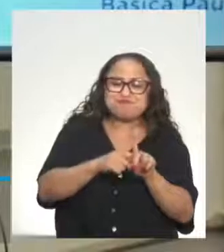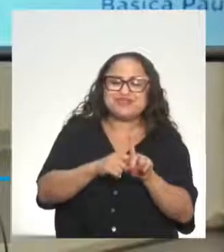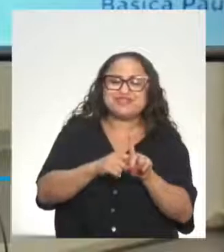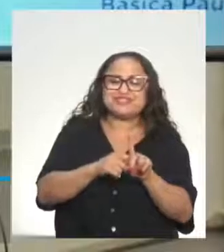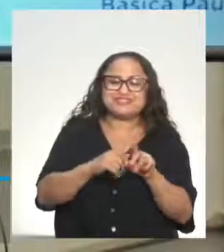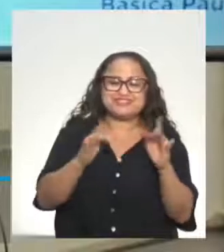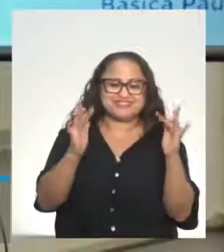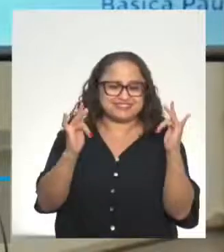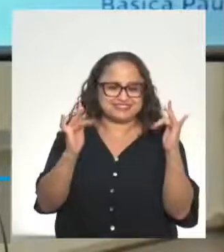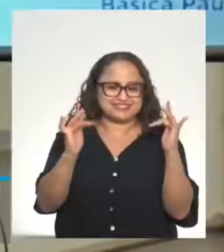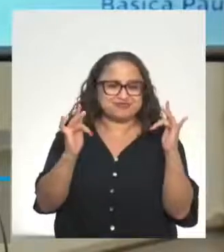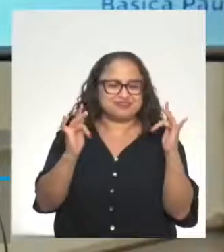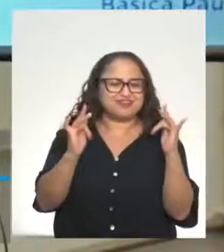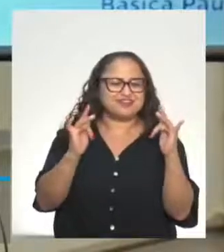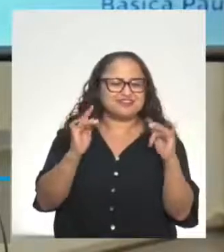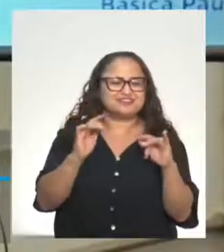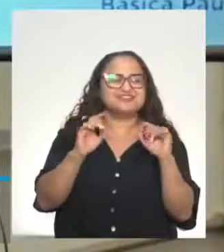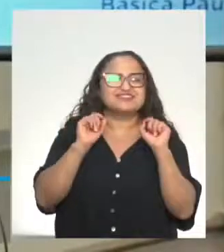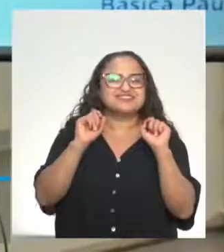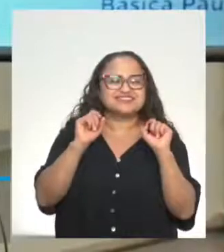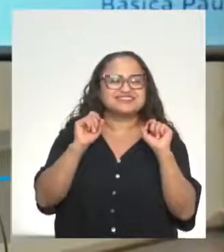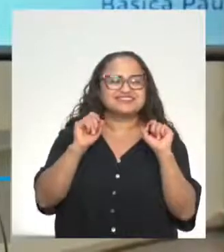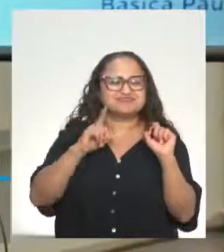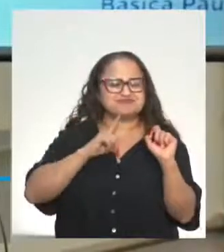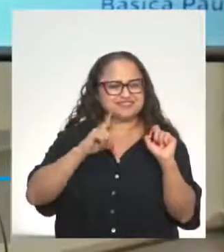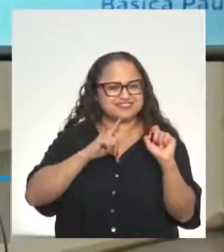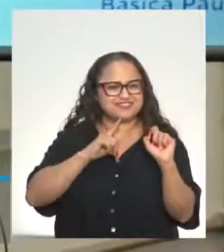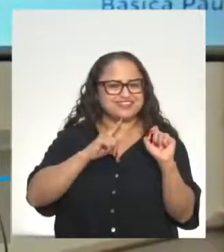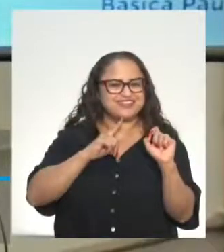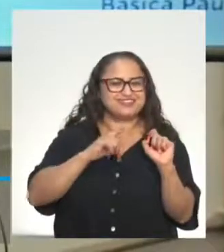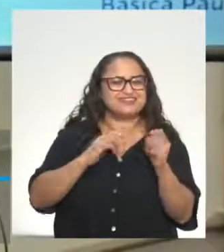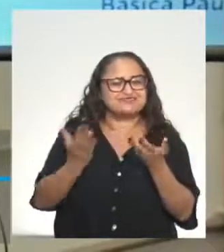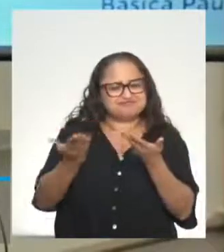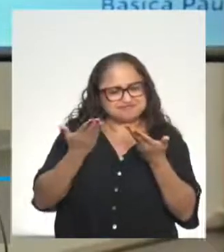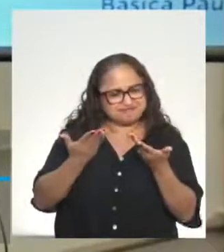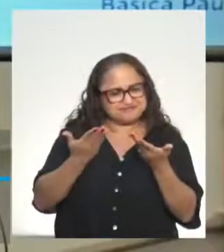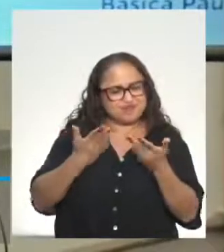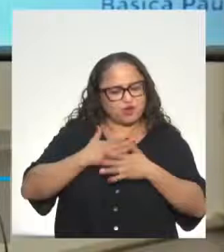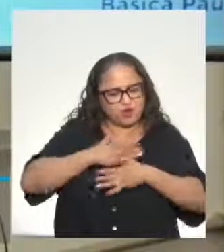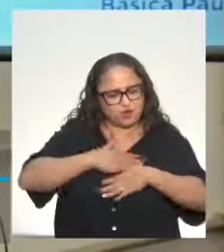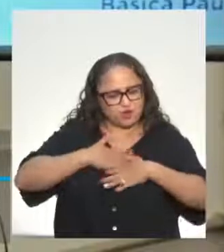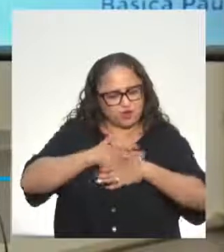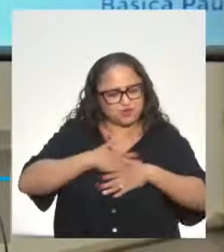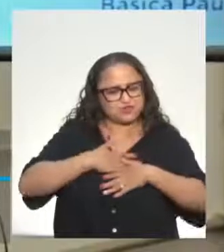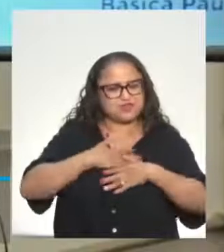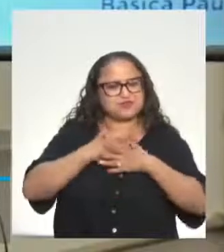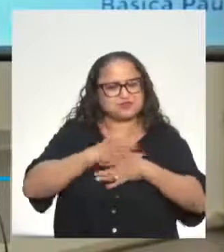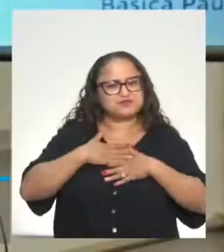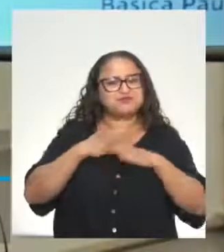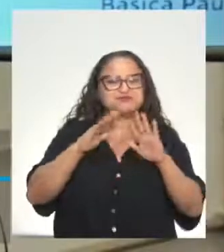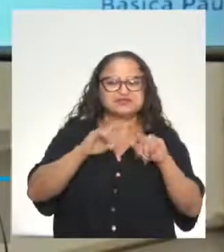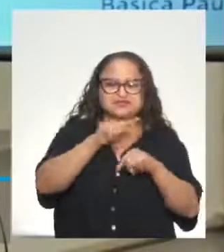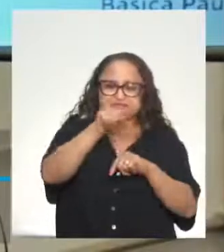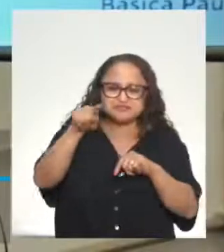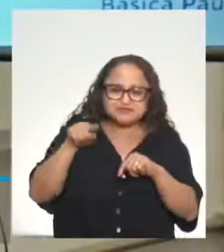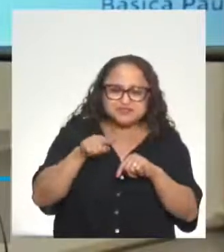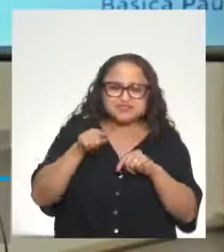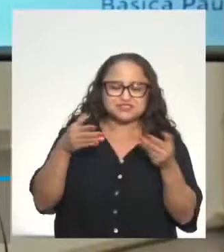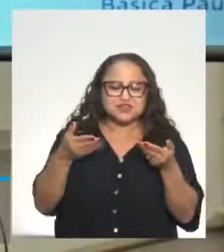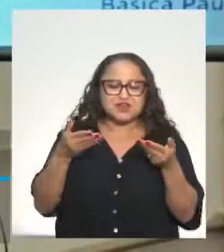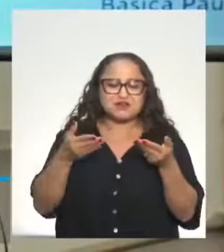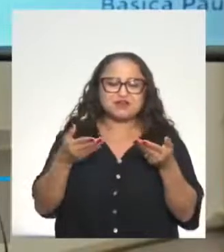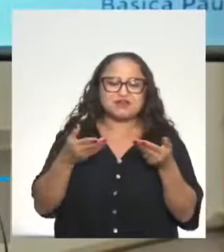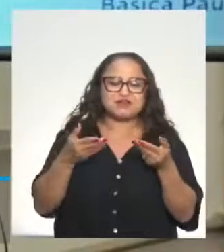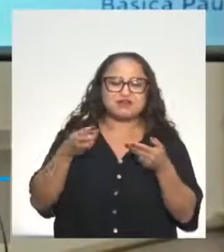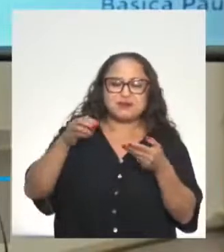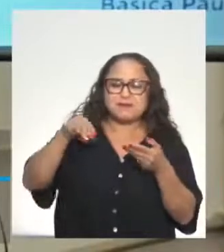sabe o crush deixa de ser crush, tá? Bem, da minha parte é isso, pessoal. Espero que tenham gostado. Foi um prazer estar aqui com vocês. Eu vou passar agora a